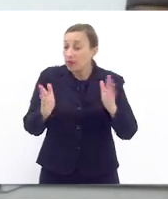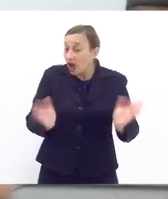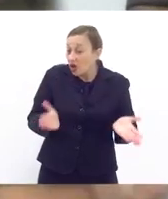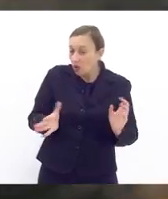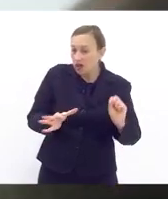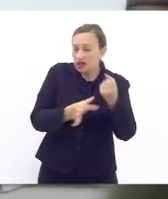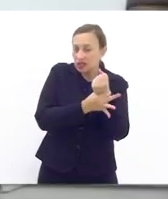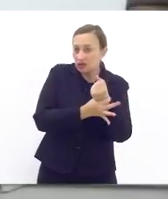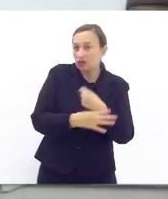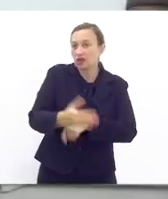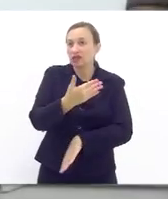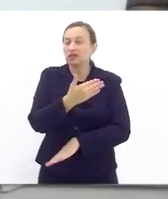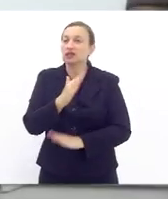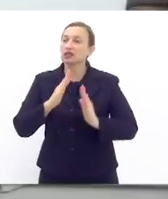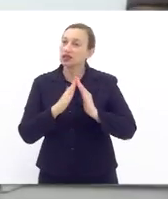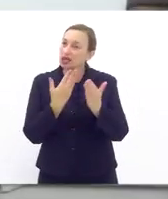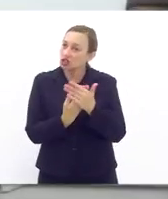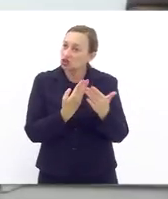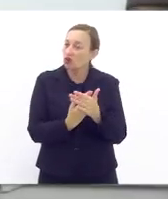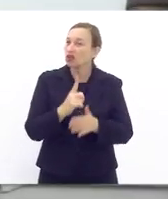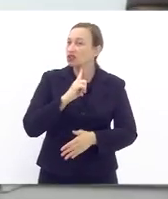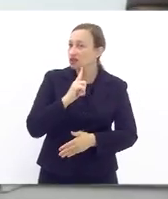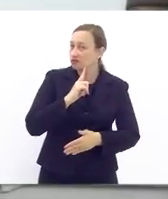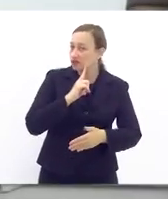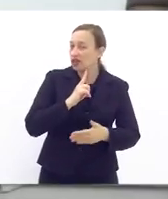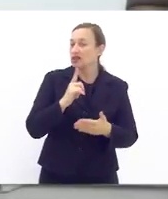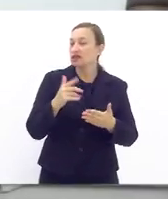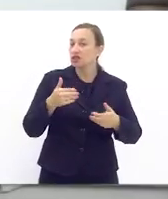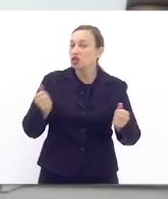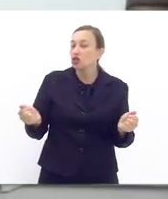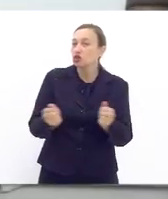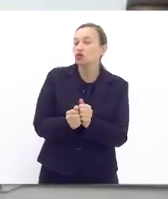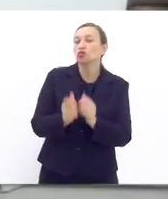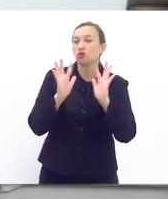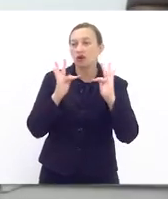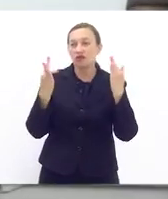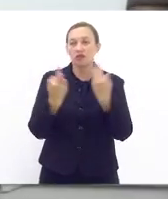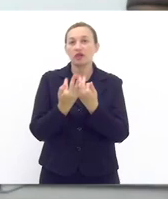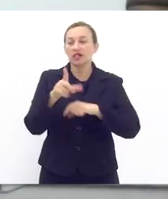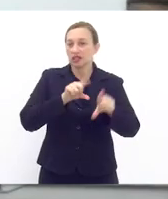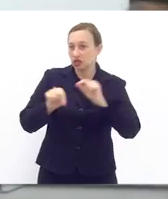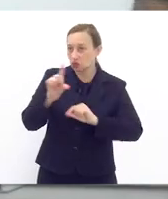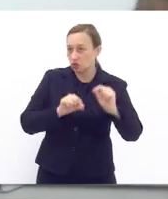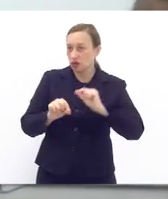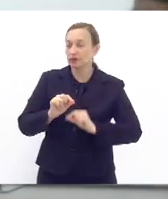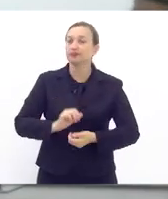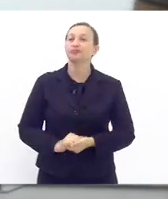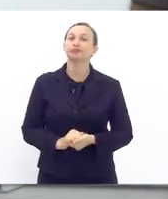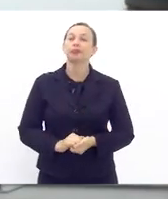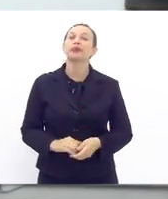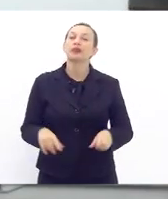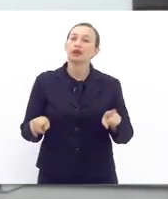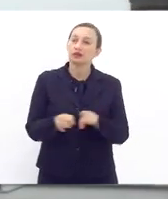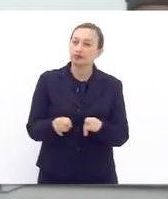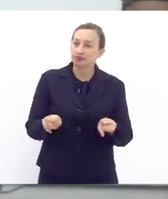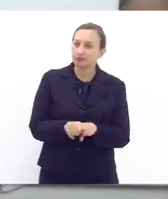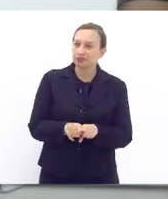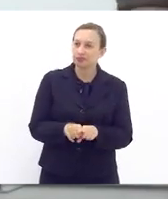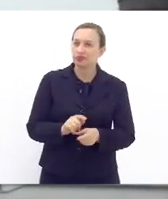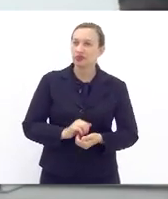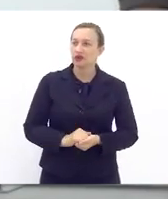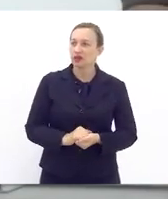nas escolas se tivéssemos a proximidade da família nas decisões e também